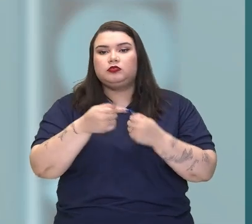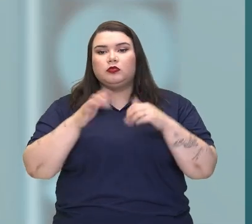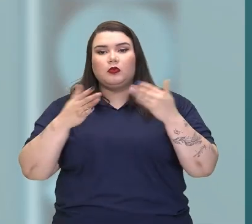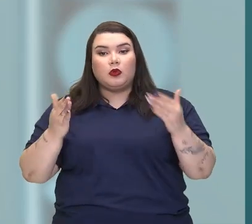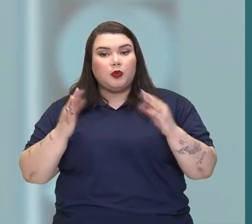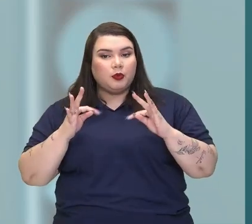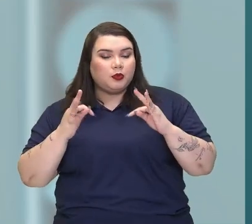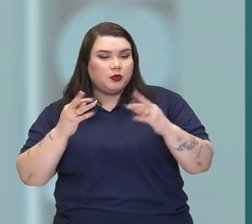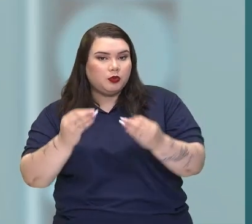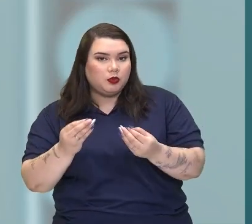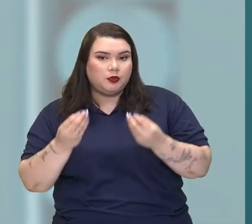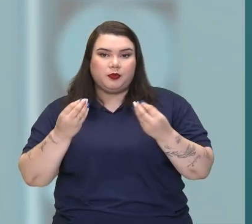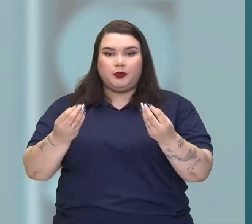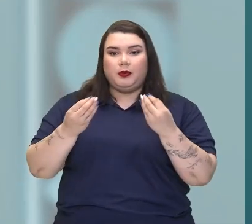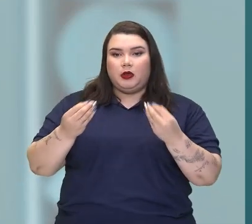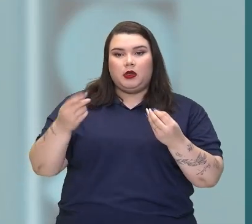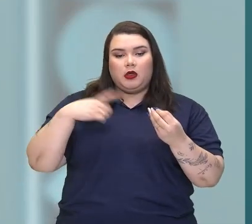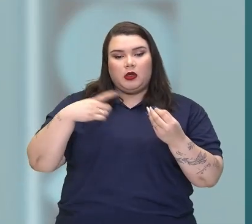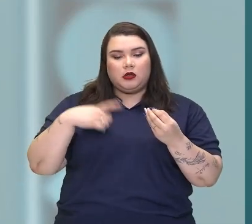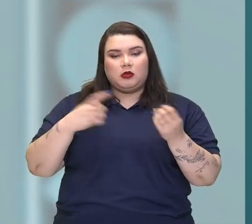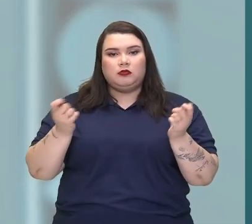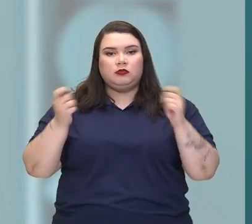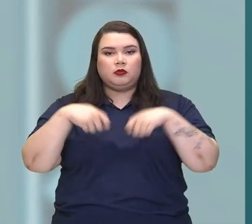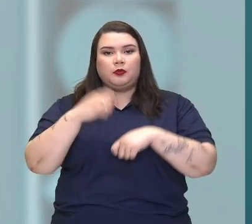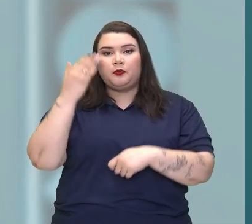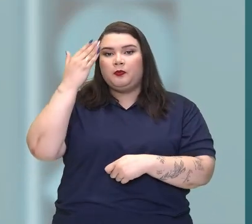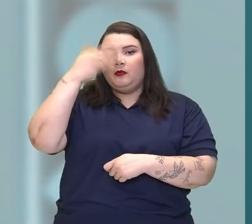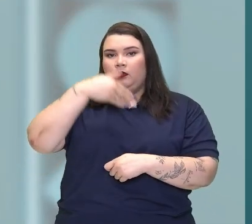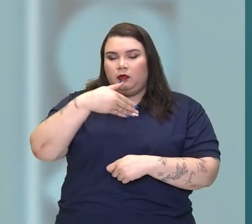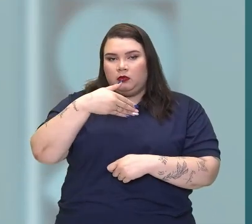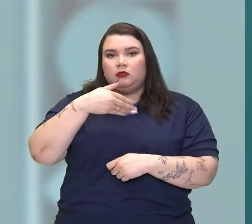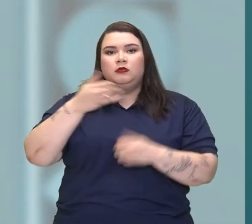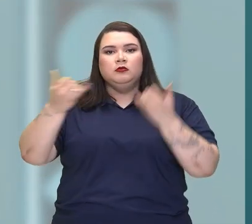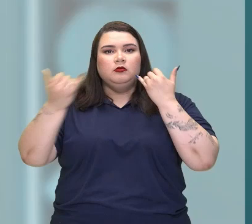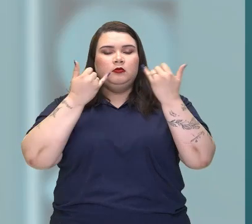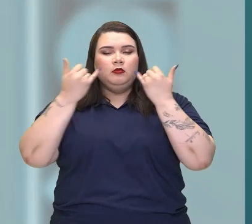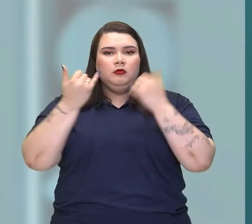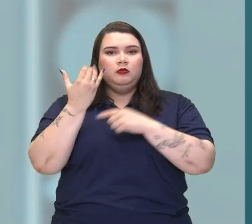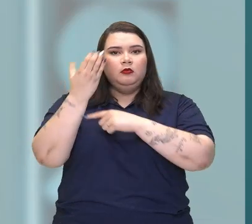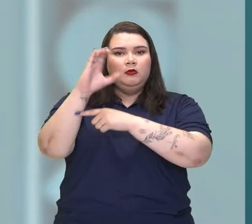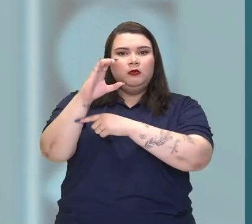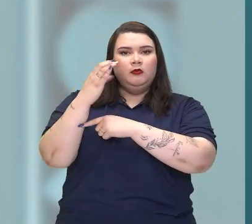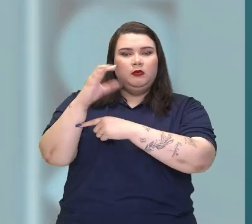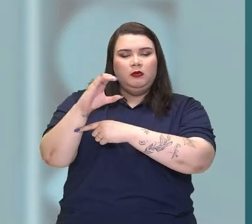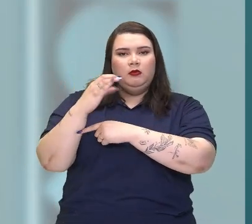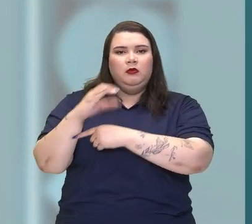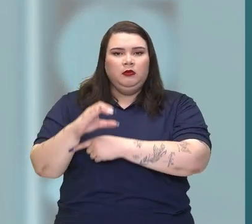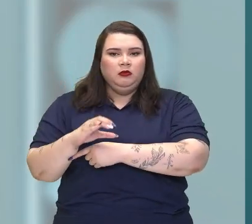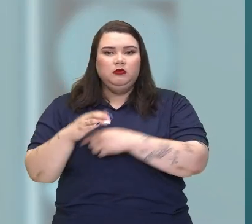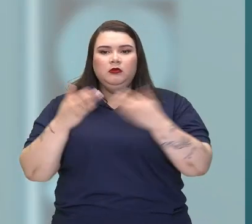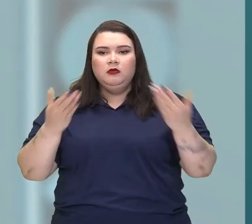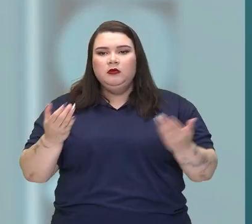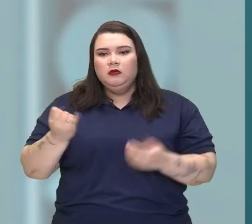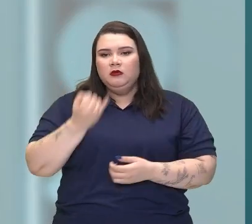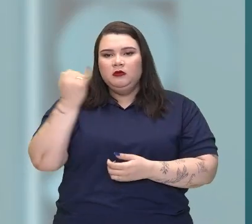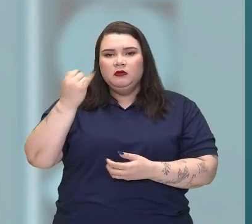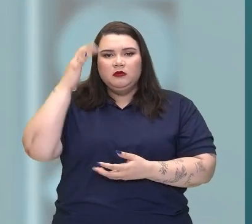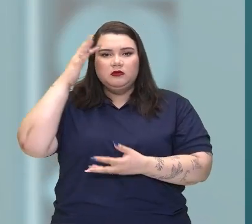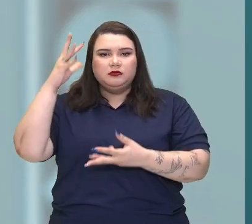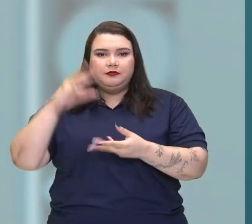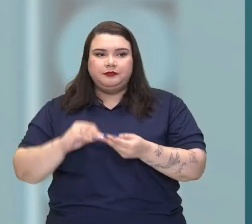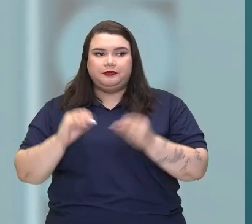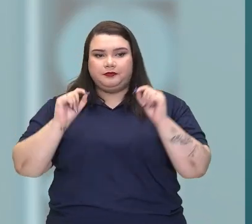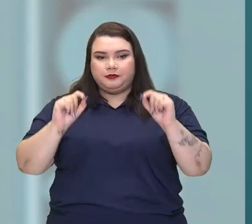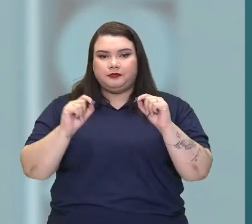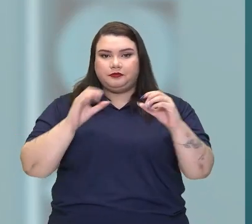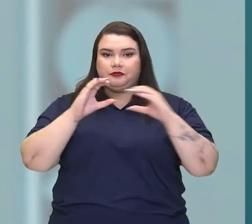tudo para sustentar a sua reportagem. É muito importante a gente compreender que a argumentação funciona dessa forma.